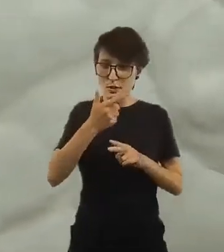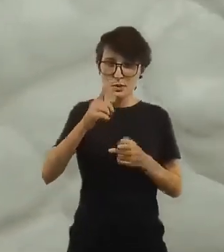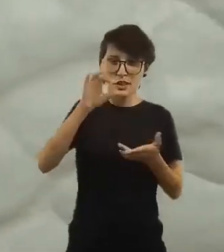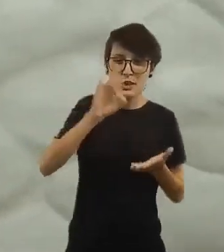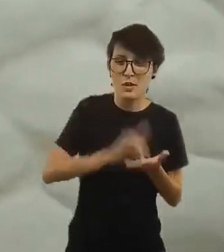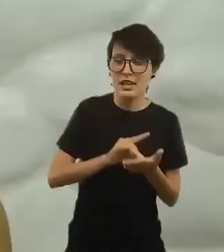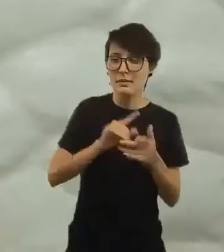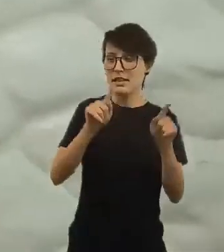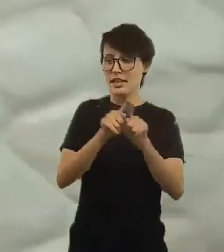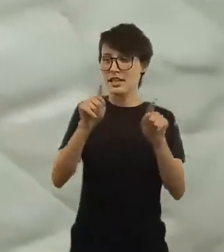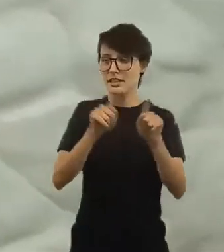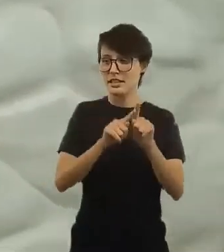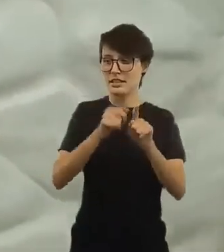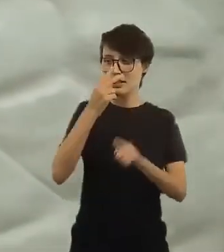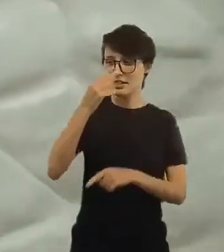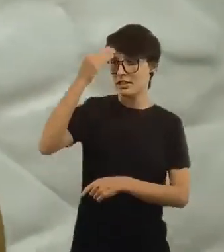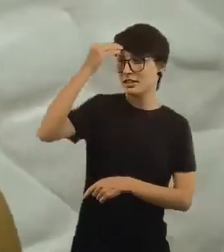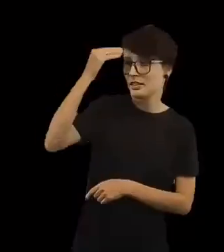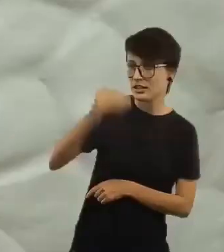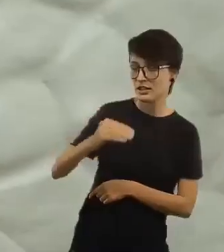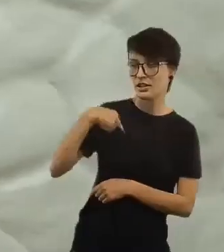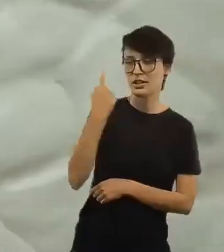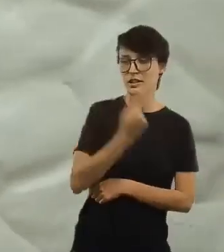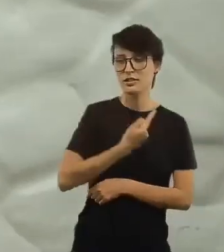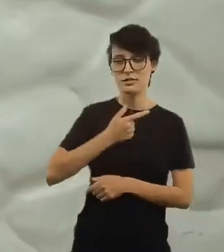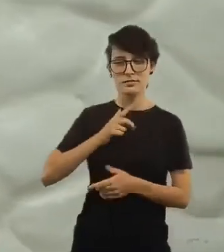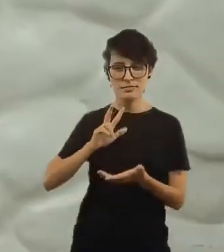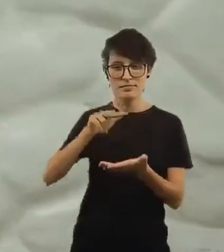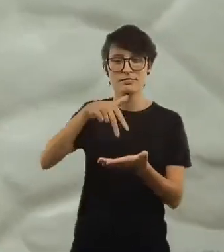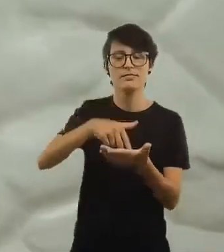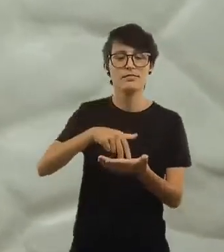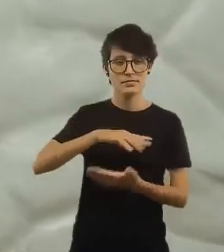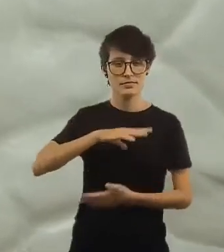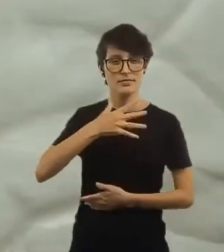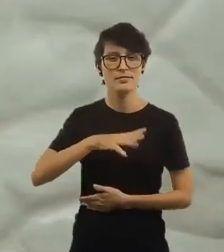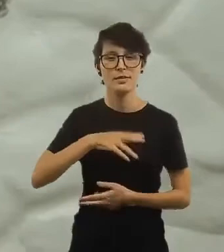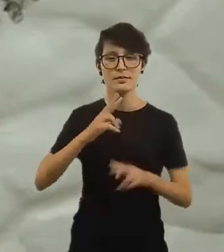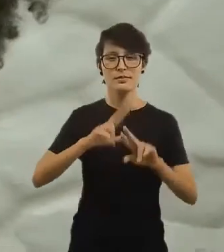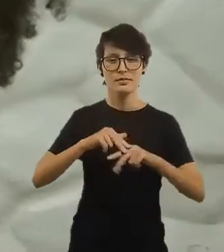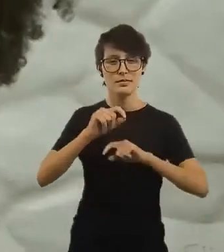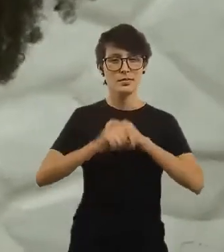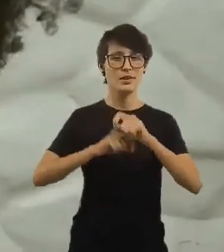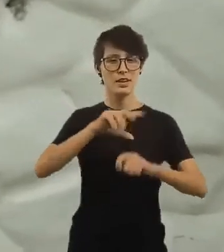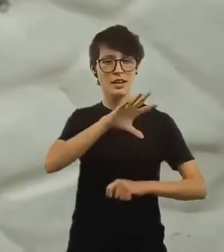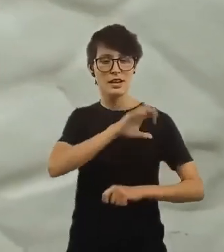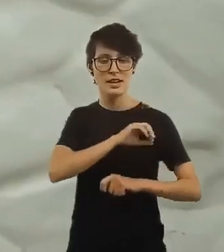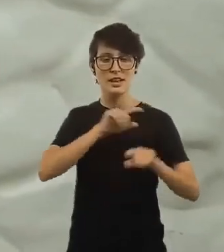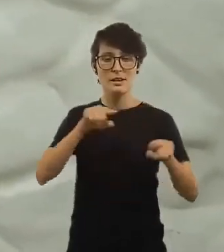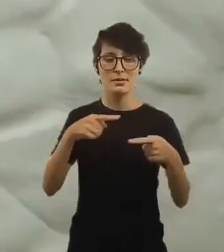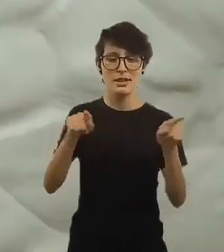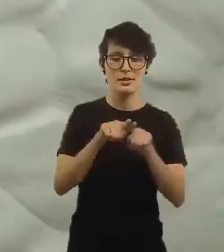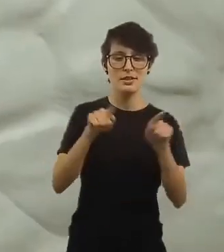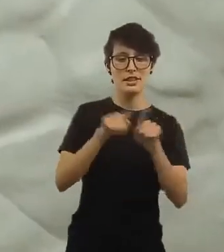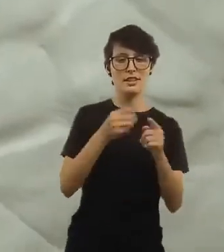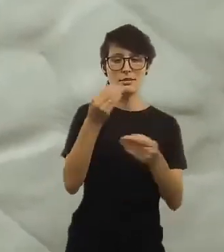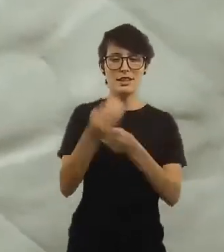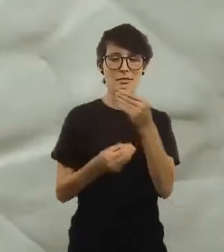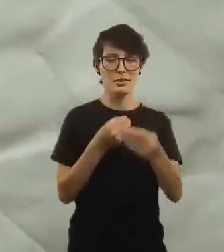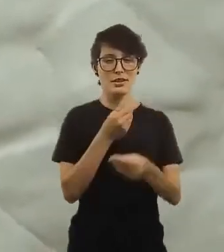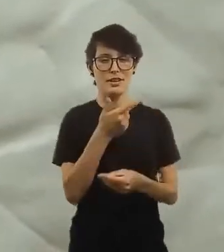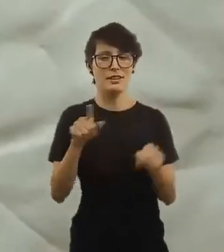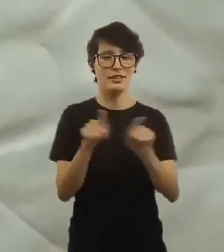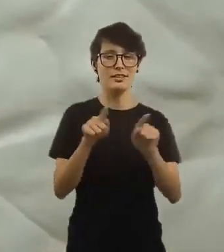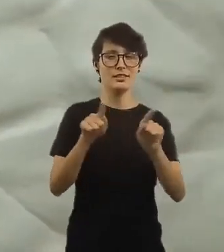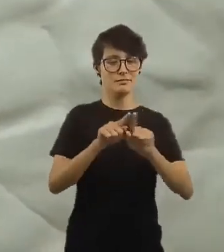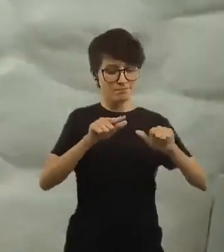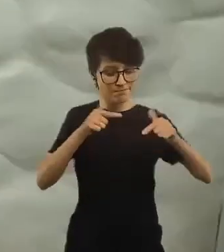de existir, de fazer resistir ao mar de emoções que necessita fluir, expandir, evoluir,